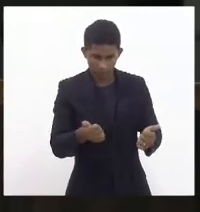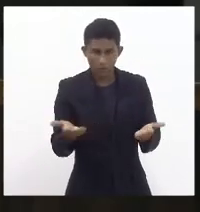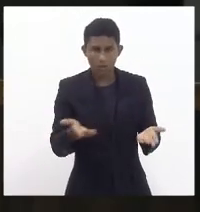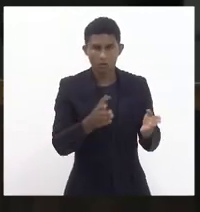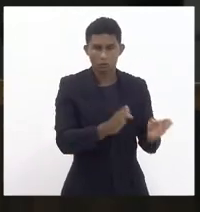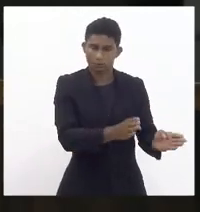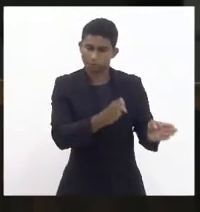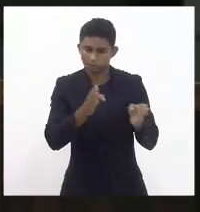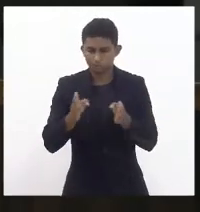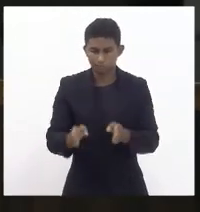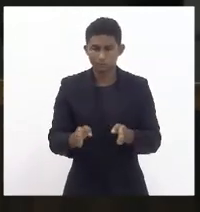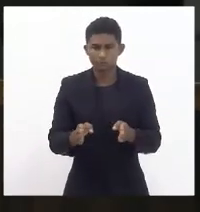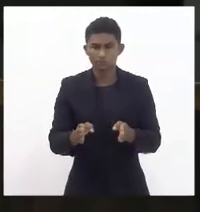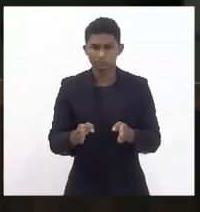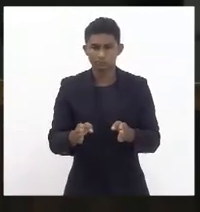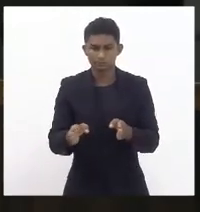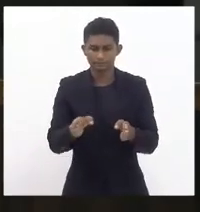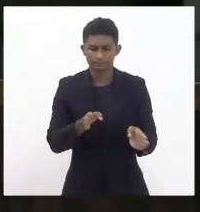passa